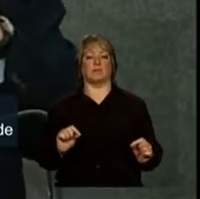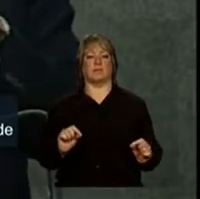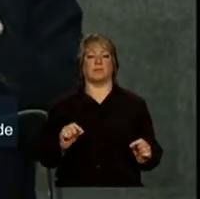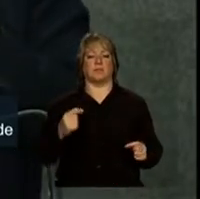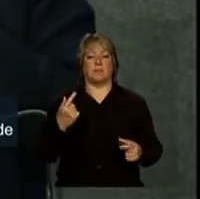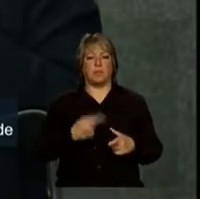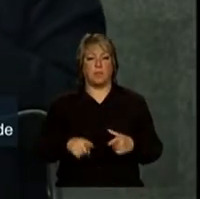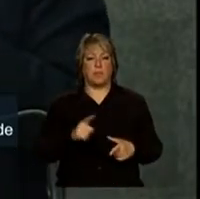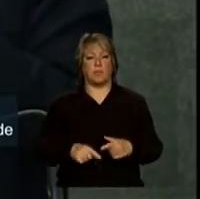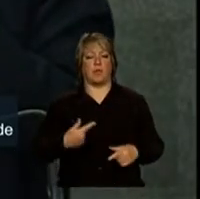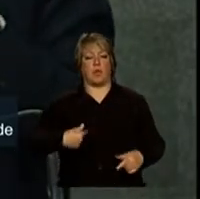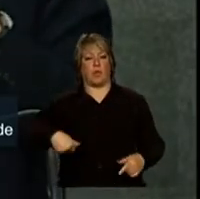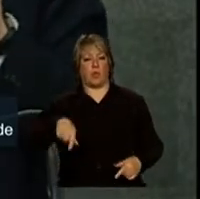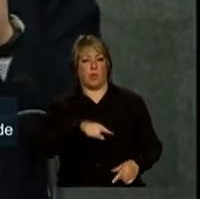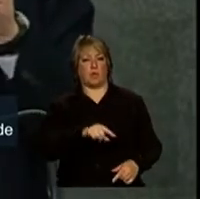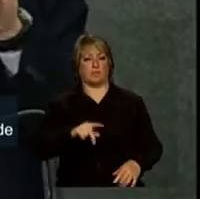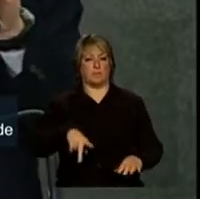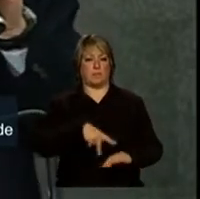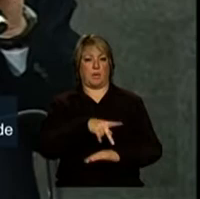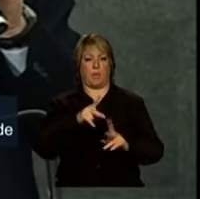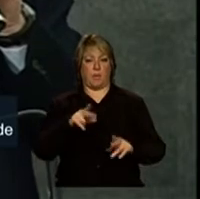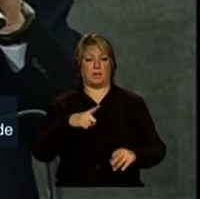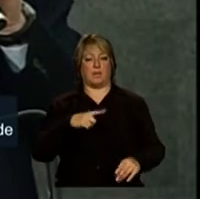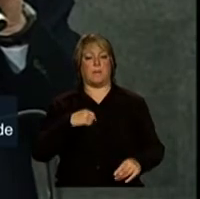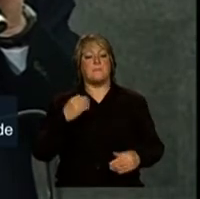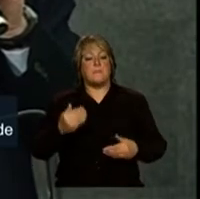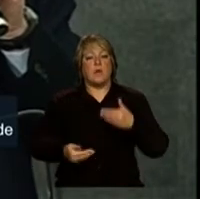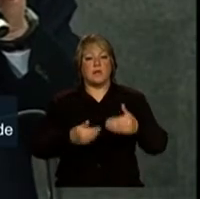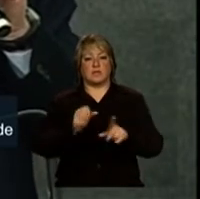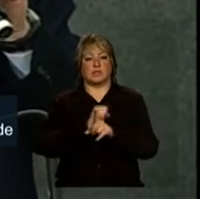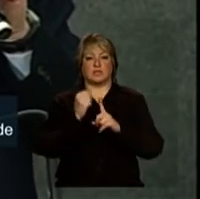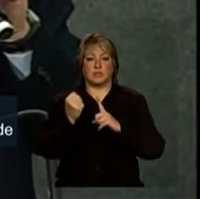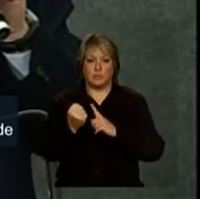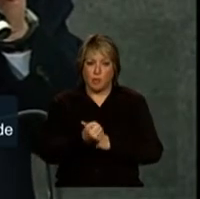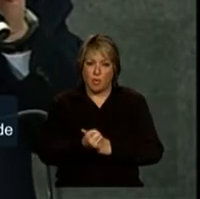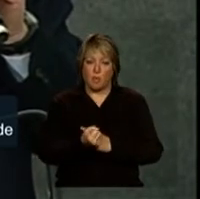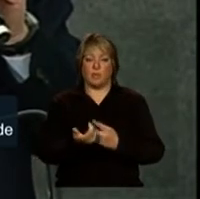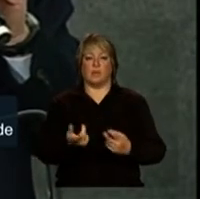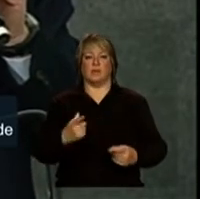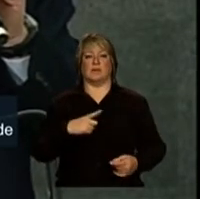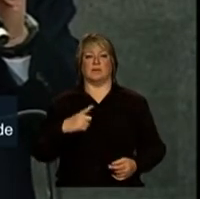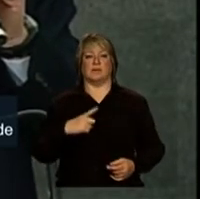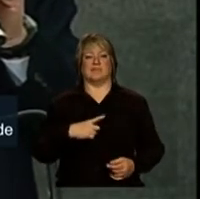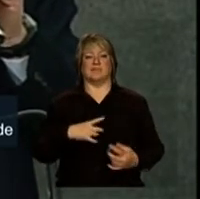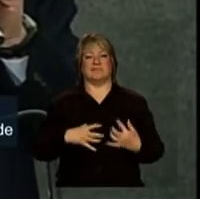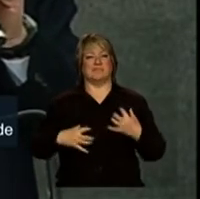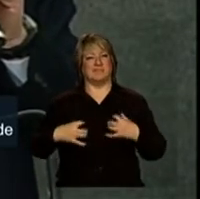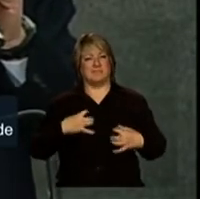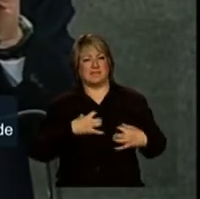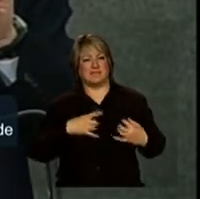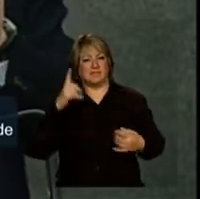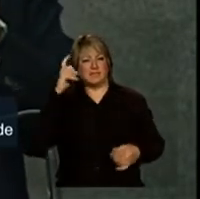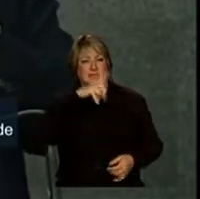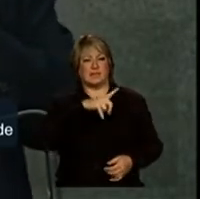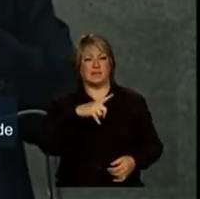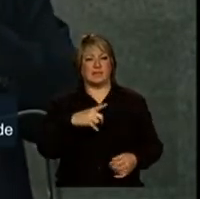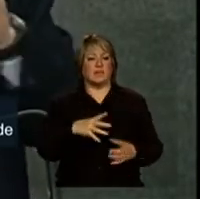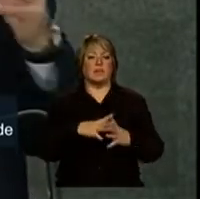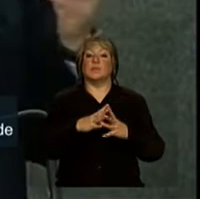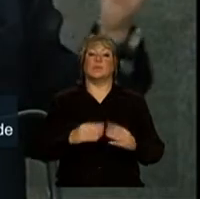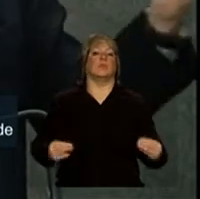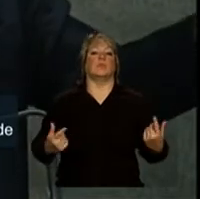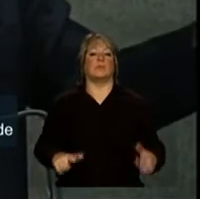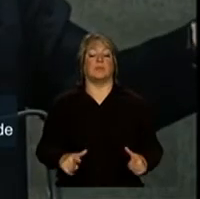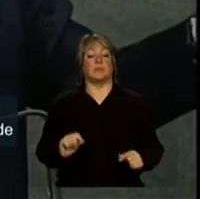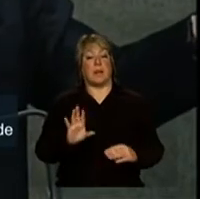nosso que tem o processo social do processo terrivelmente angustiante como não resolvido